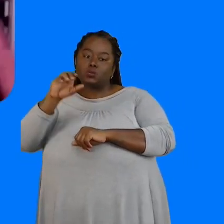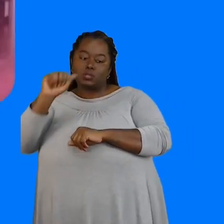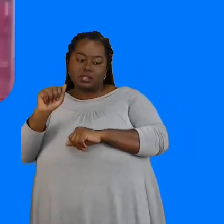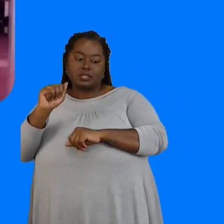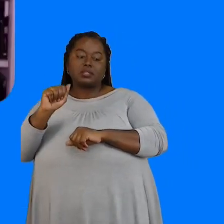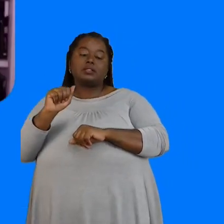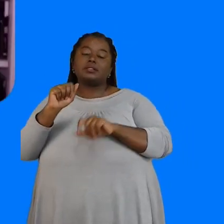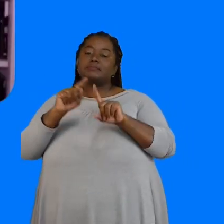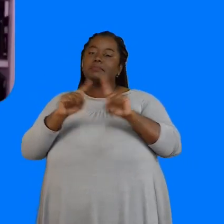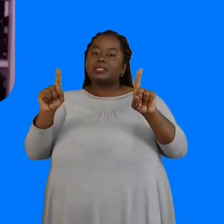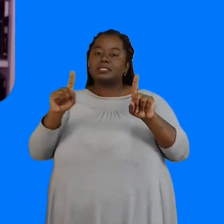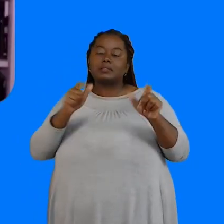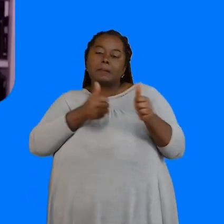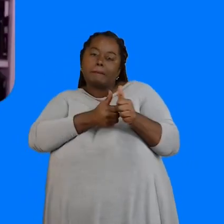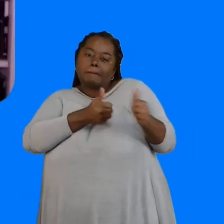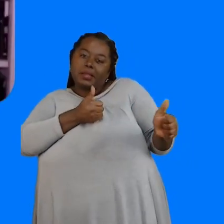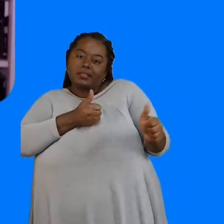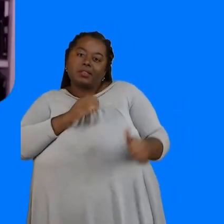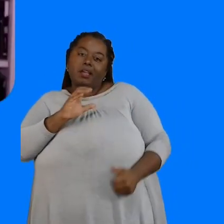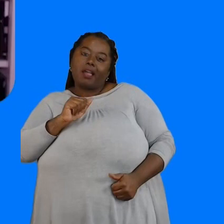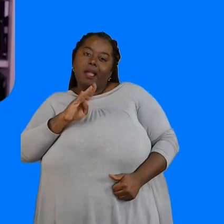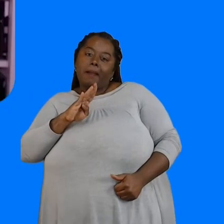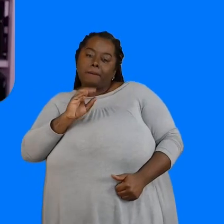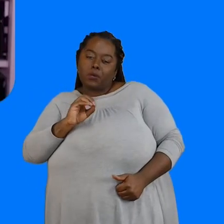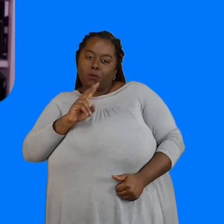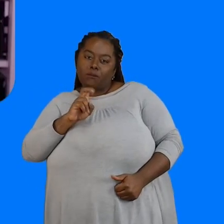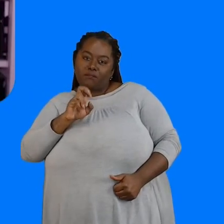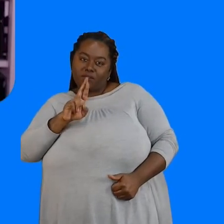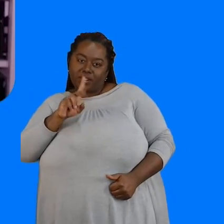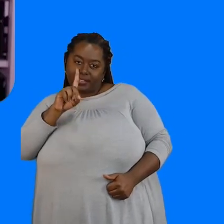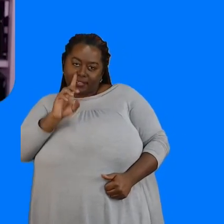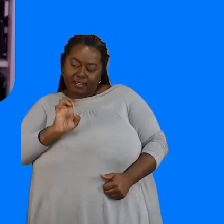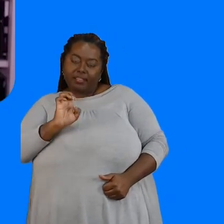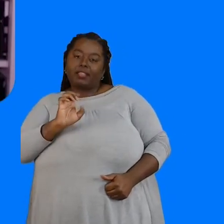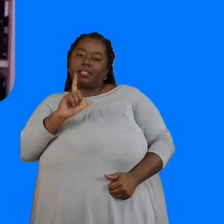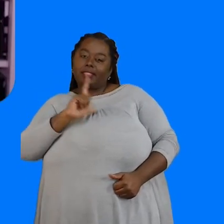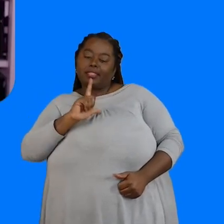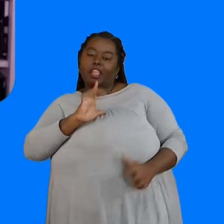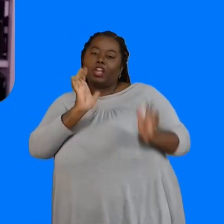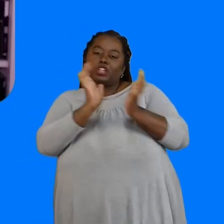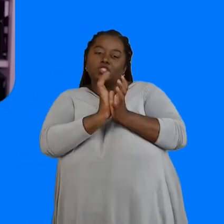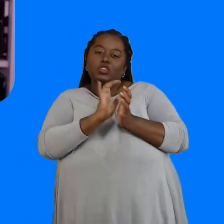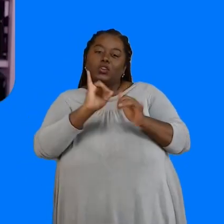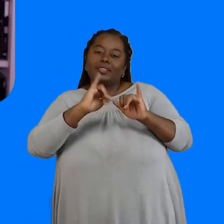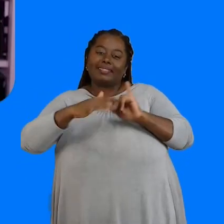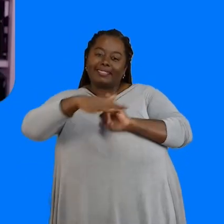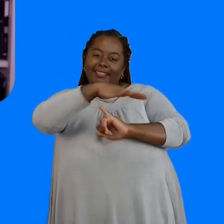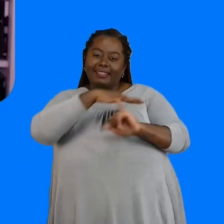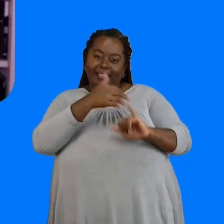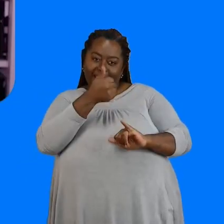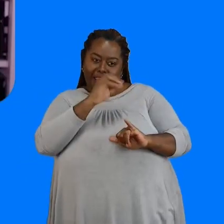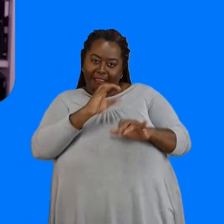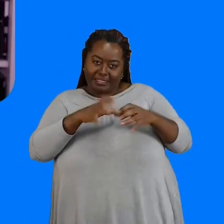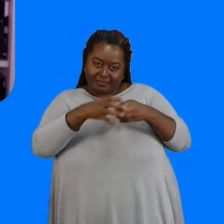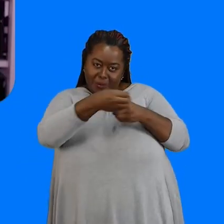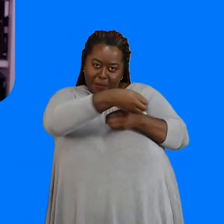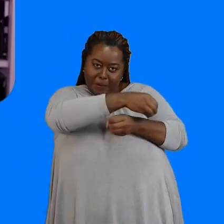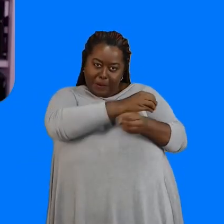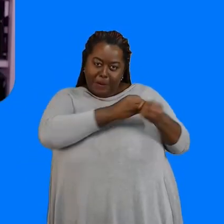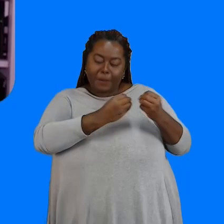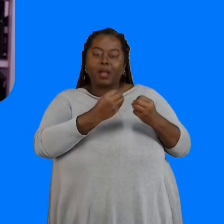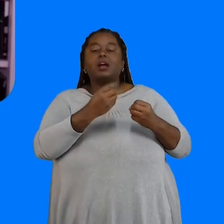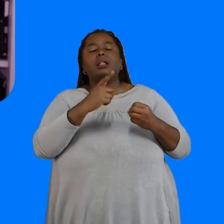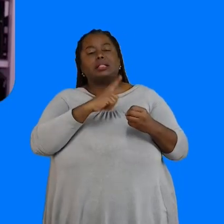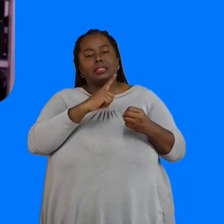fica muito próximo do Senegal, é um conjunto de 10 ilhas, então já tem uma história muito grande, né, dessas